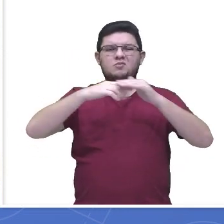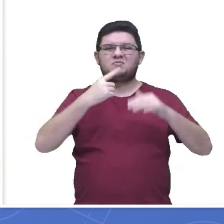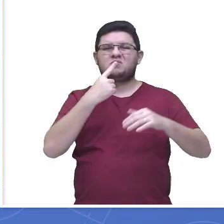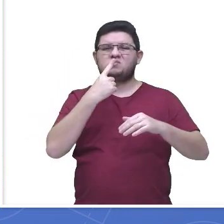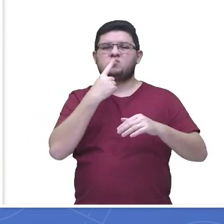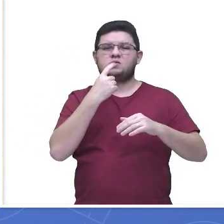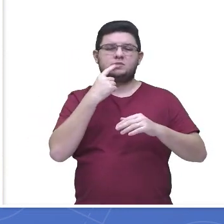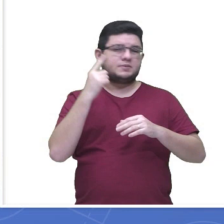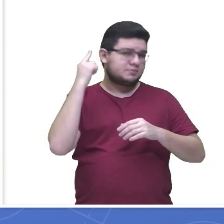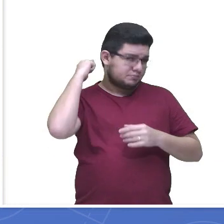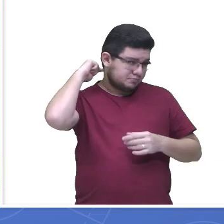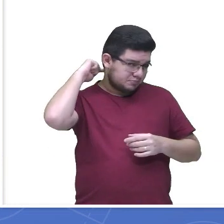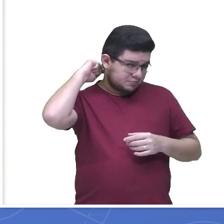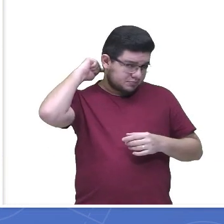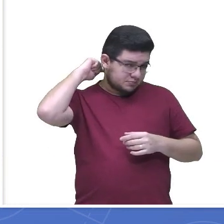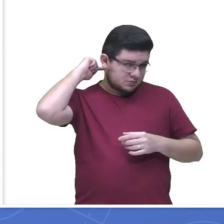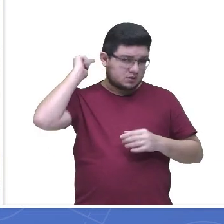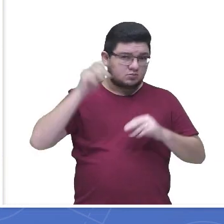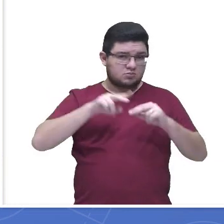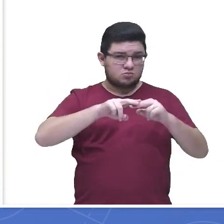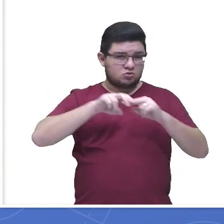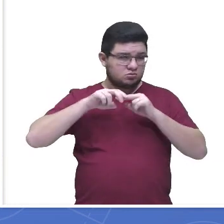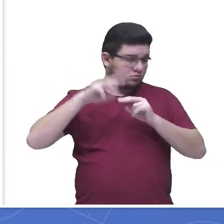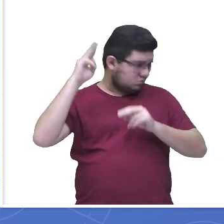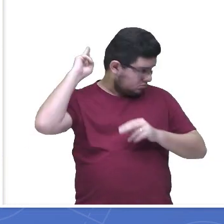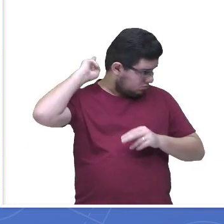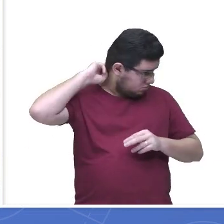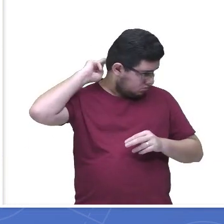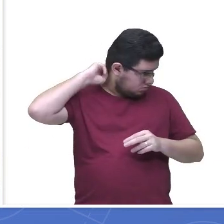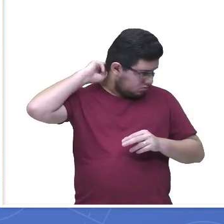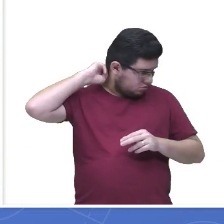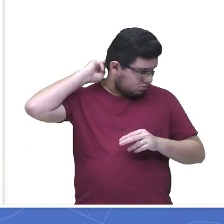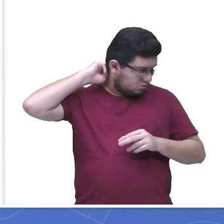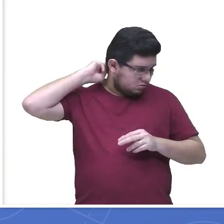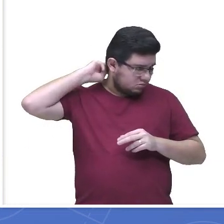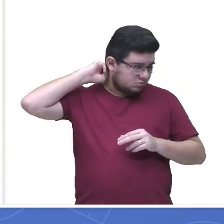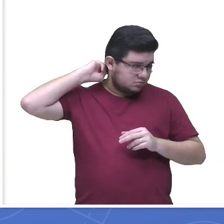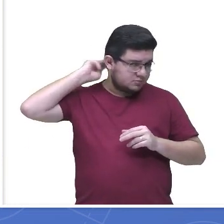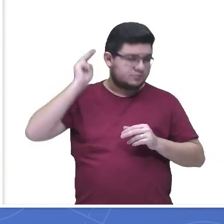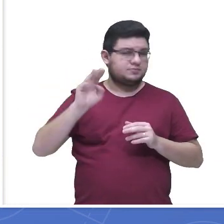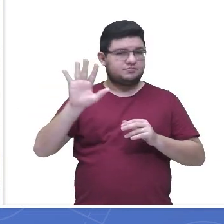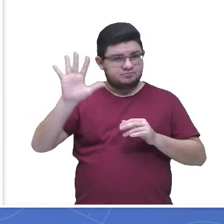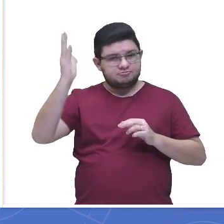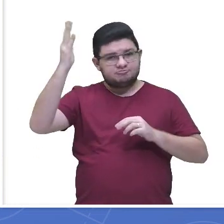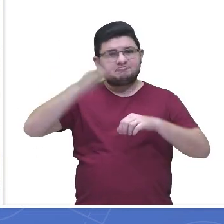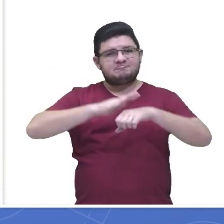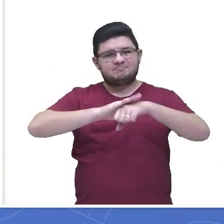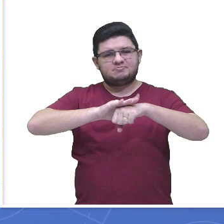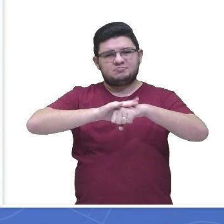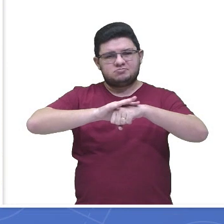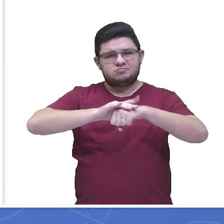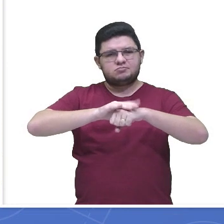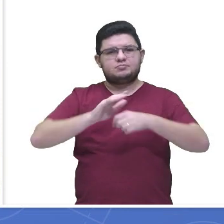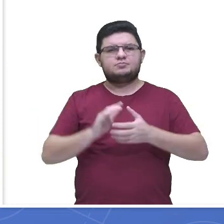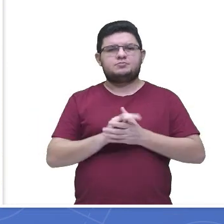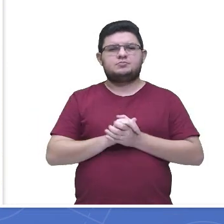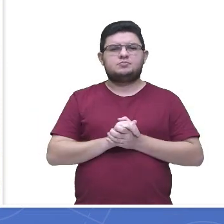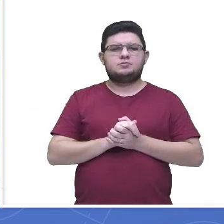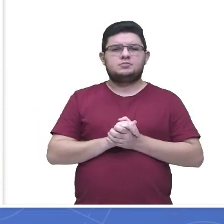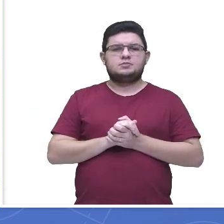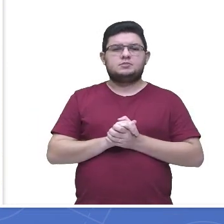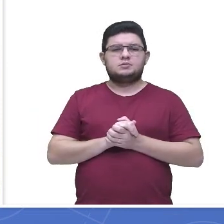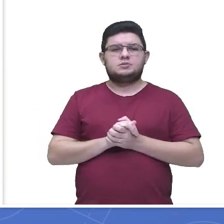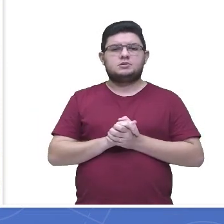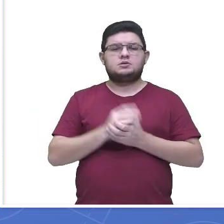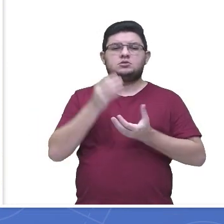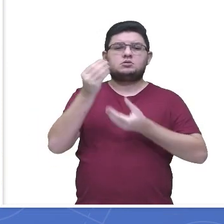as meninges, causando ali, ó, essa doença que é chamada de meningite, certo? O contágio acontece pelas